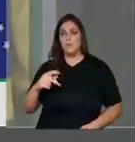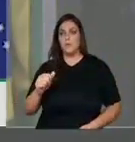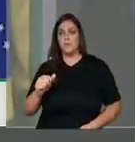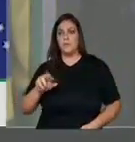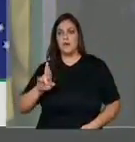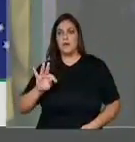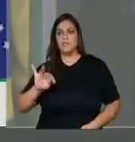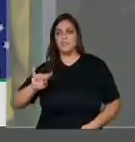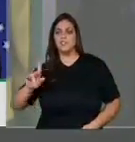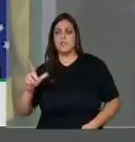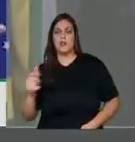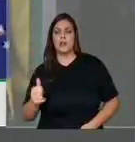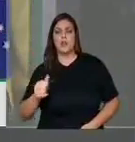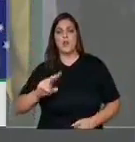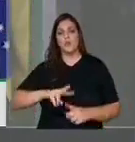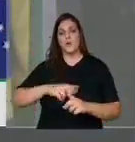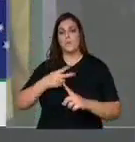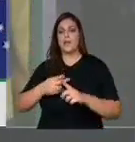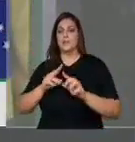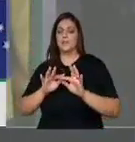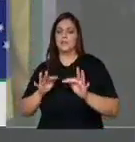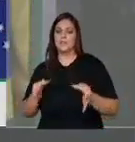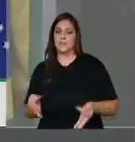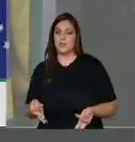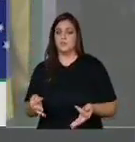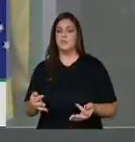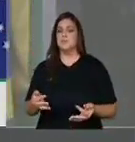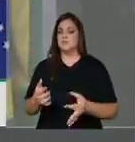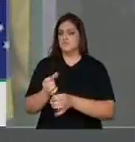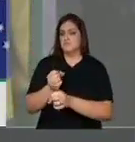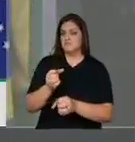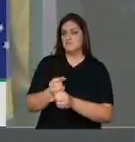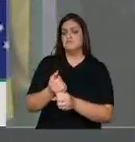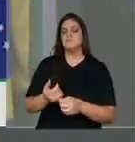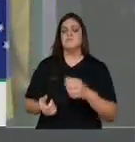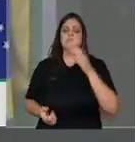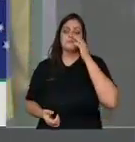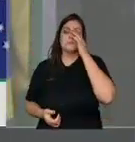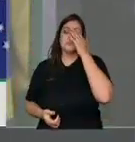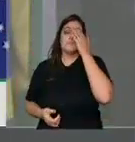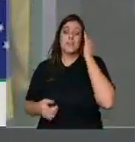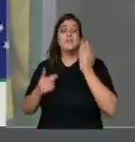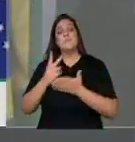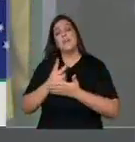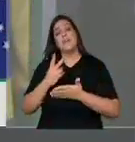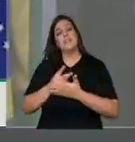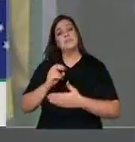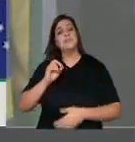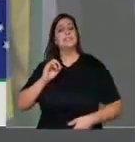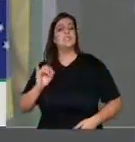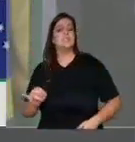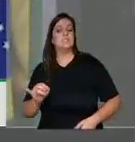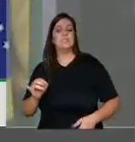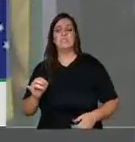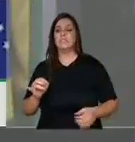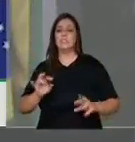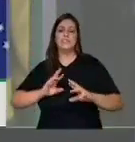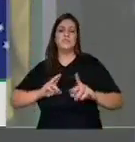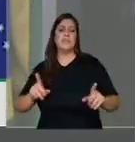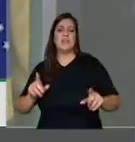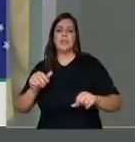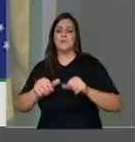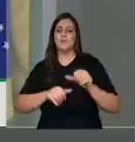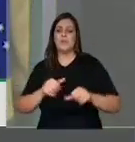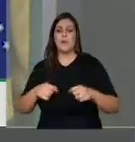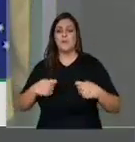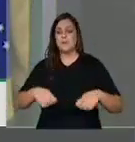você idealize a planificação do mundo, de cada economia, de cada sociedade, você depende do elemento humano, que não